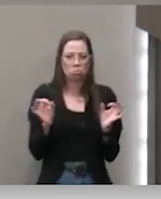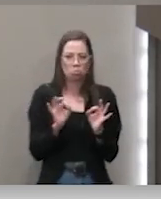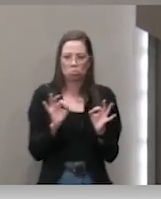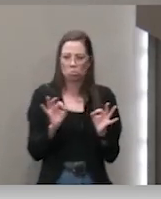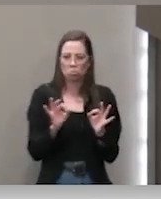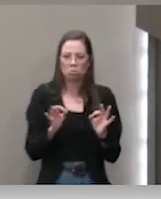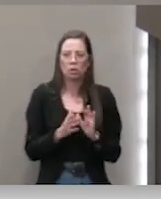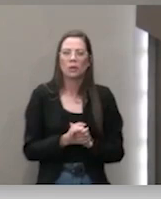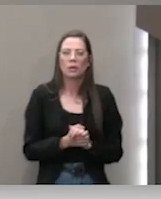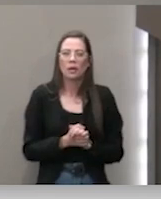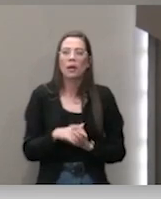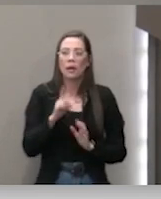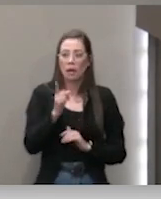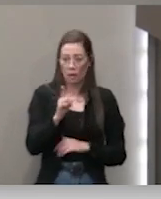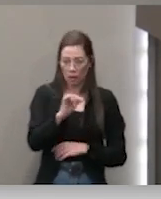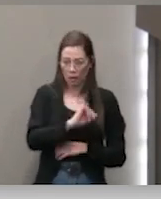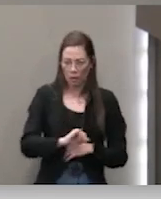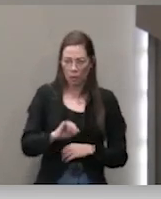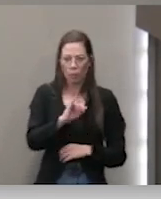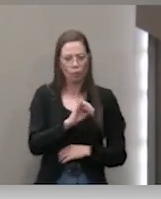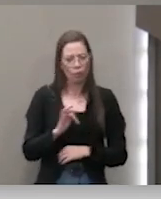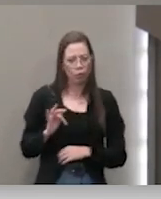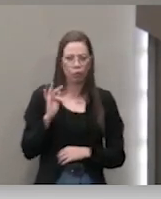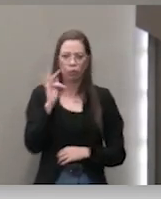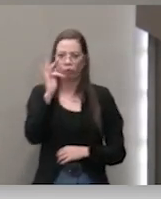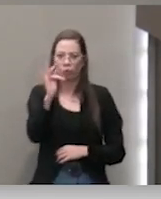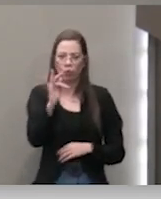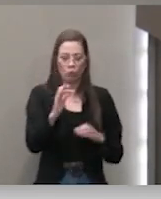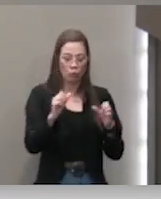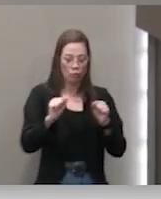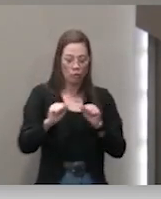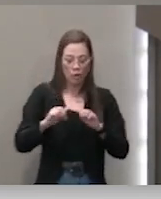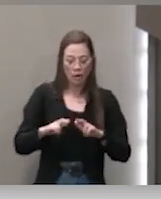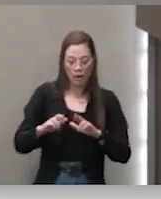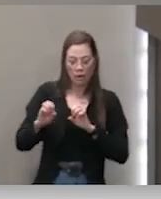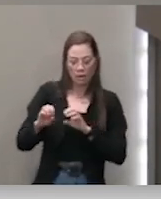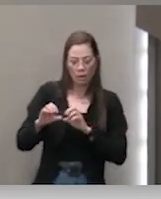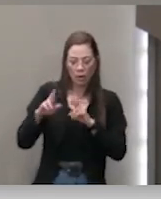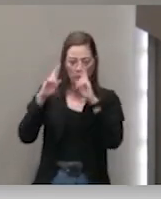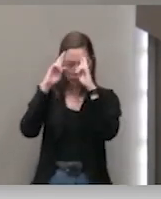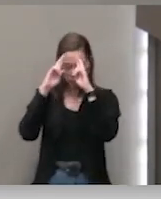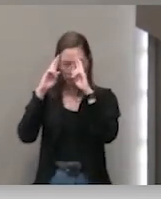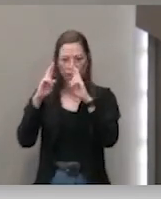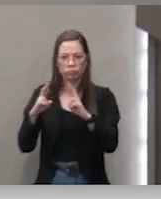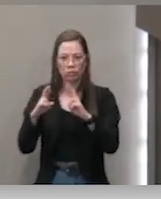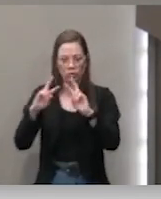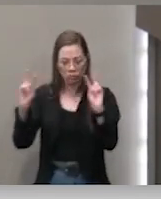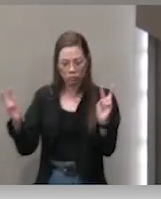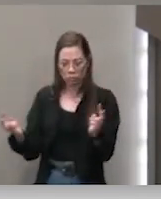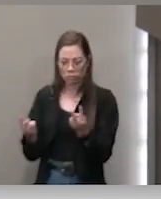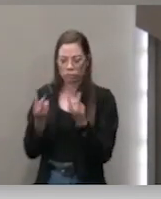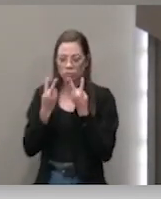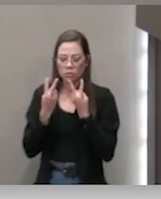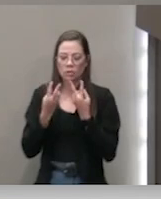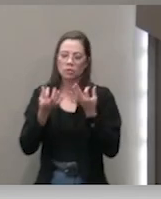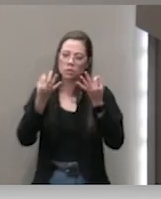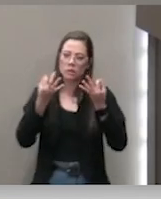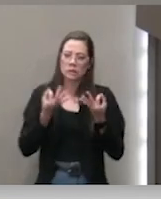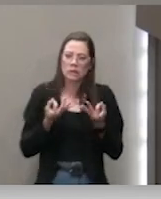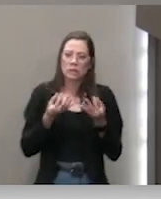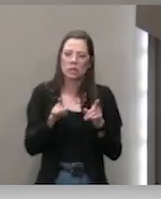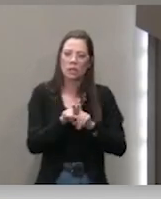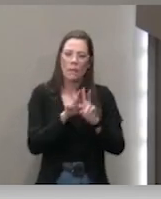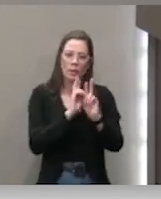cívico-militares são o futuro de uma educação com muito respeito, com muito reconhecimento e com certeza